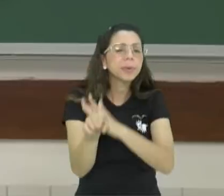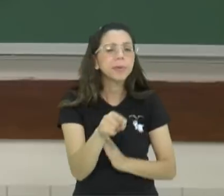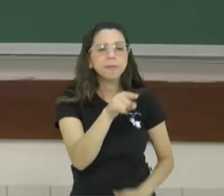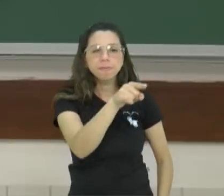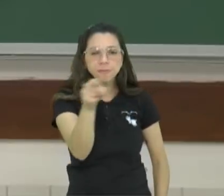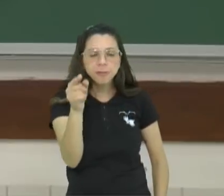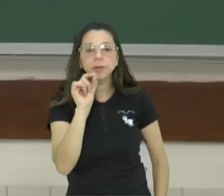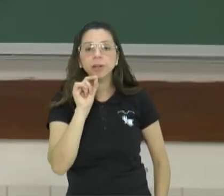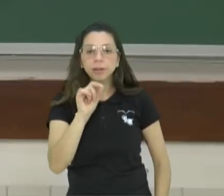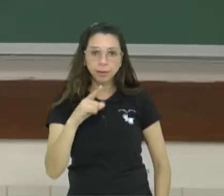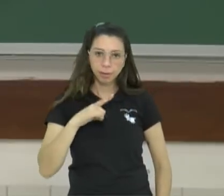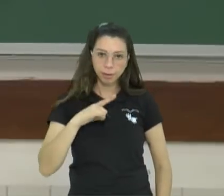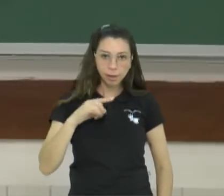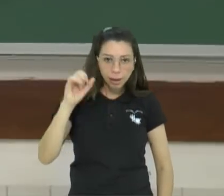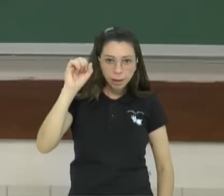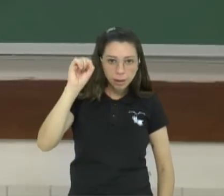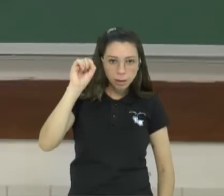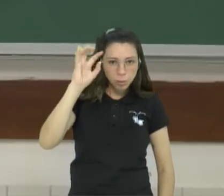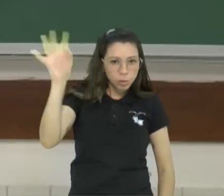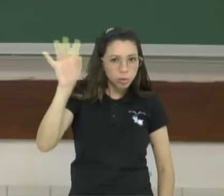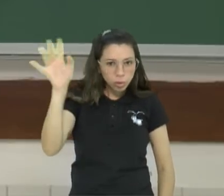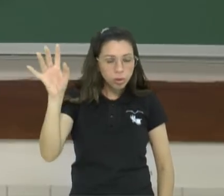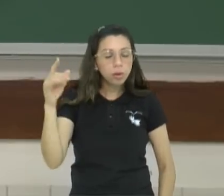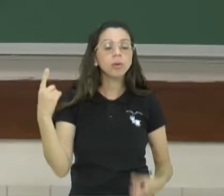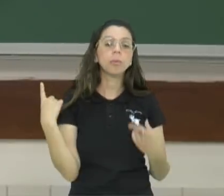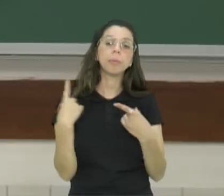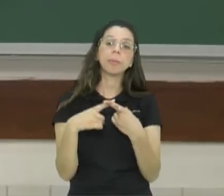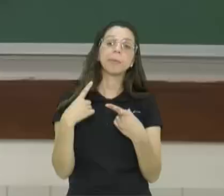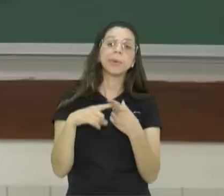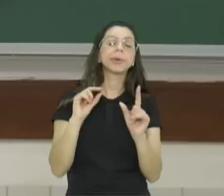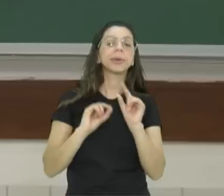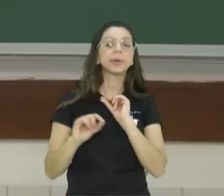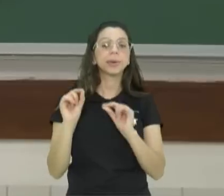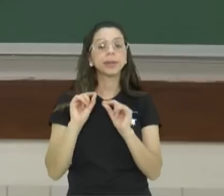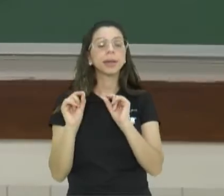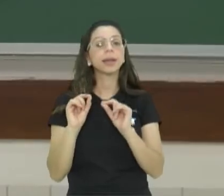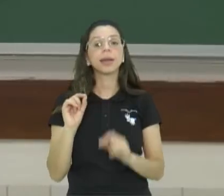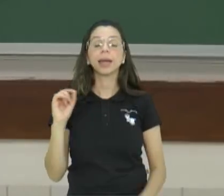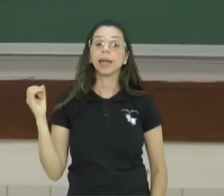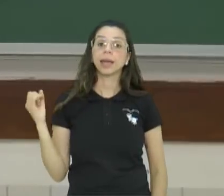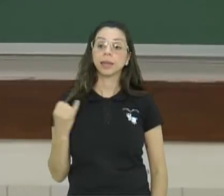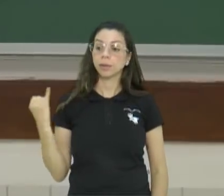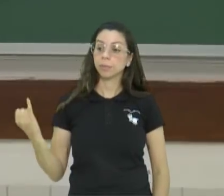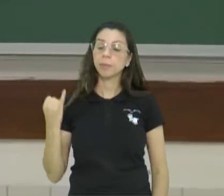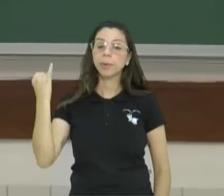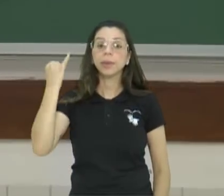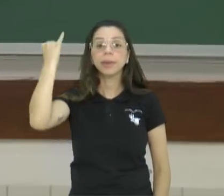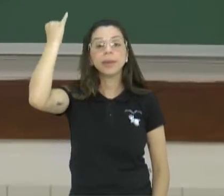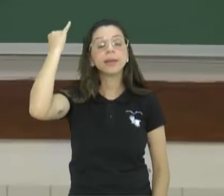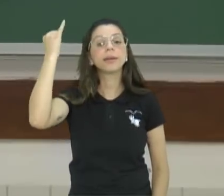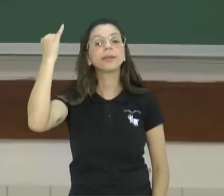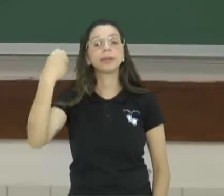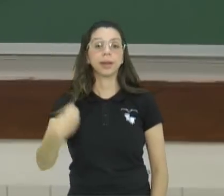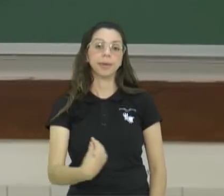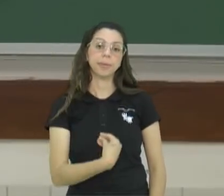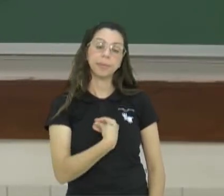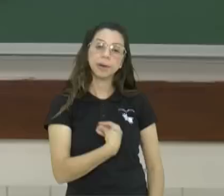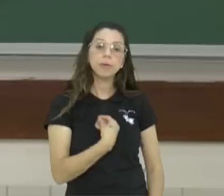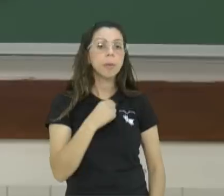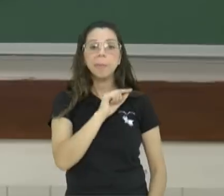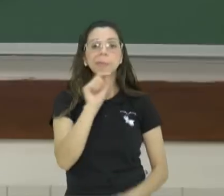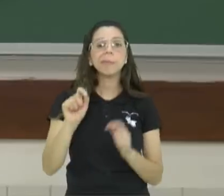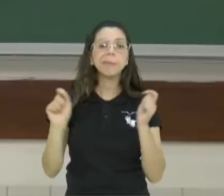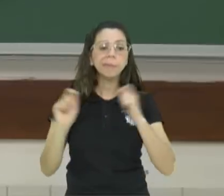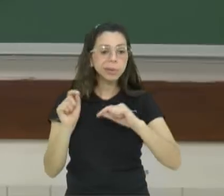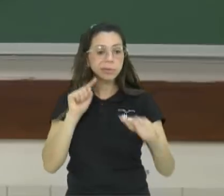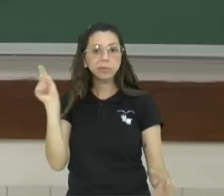que você tenha respondido que sim, porque é importante para a nossa vida ter sonhos, né? Eu preciso ter objetivo